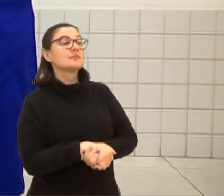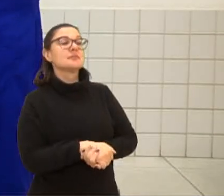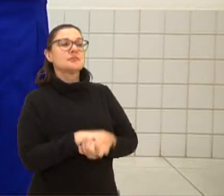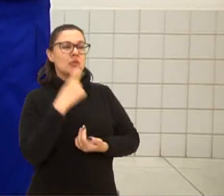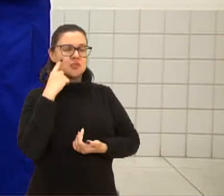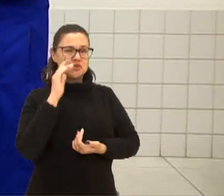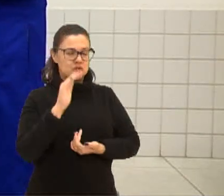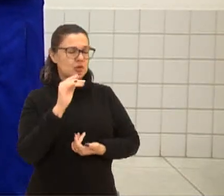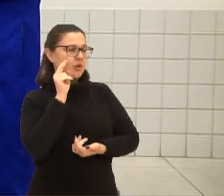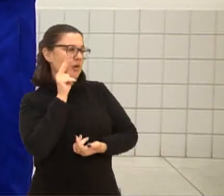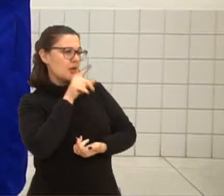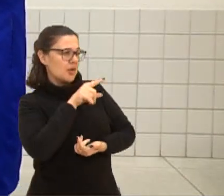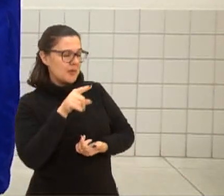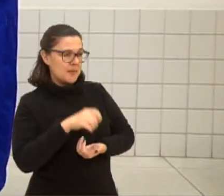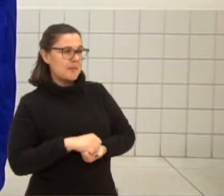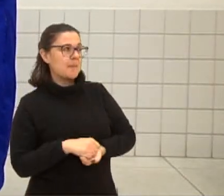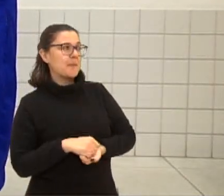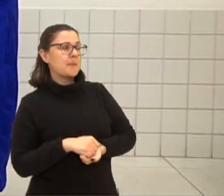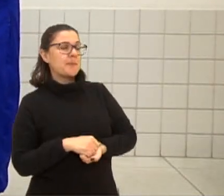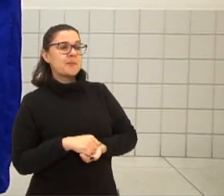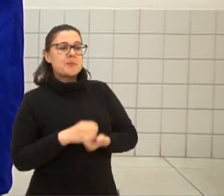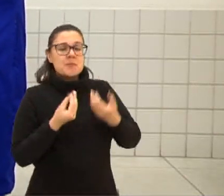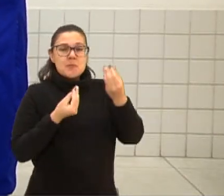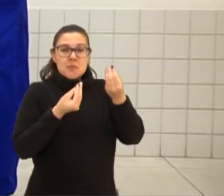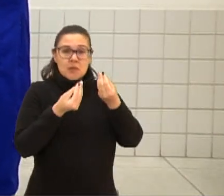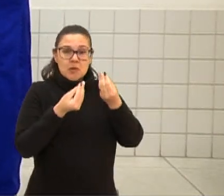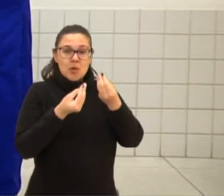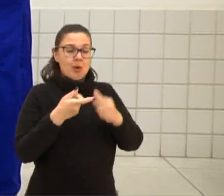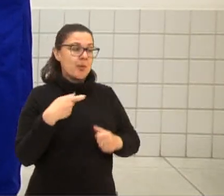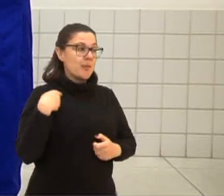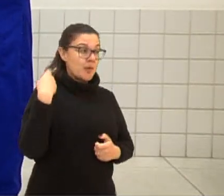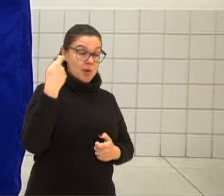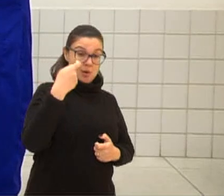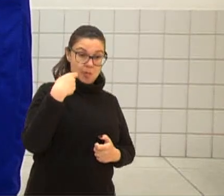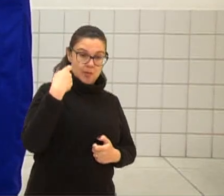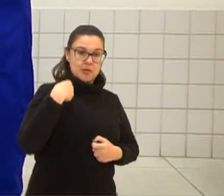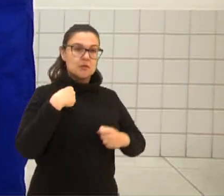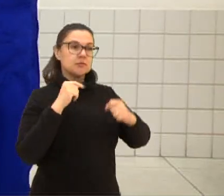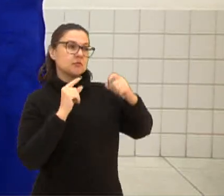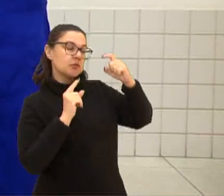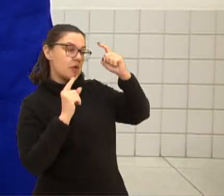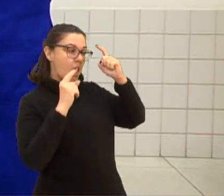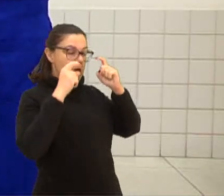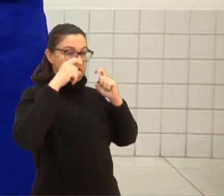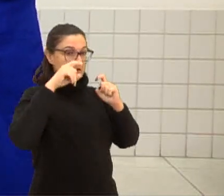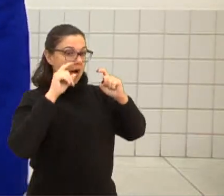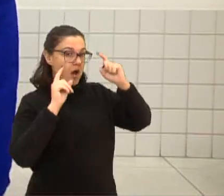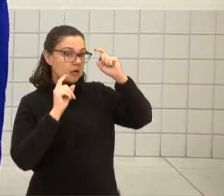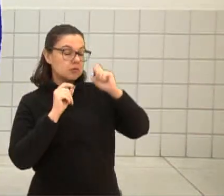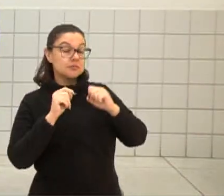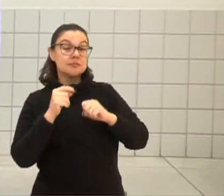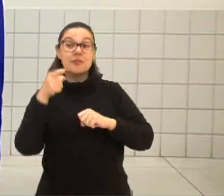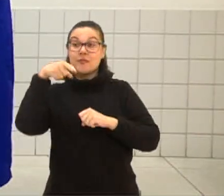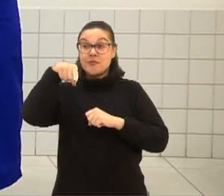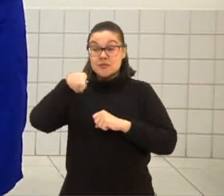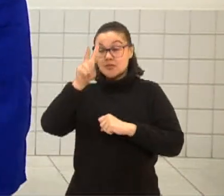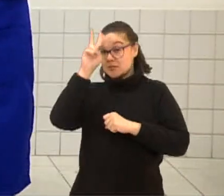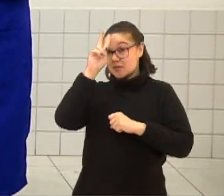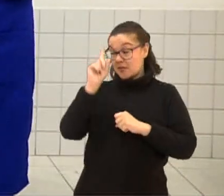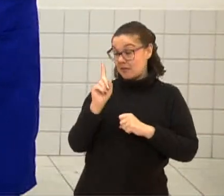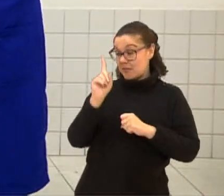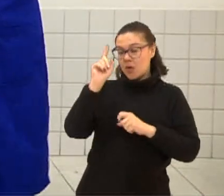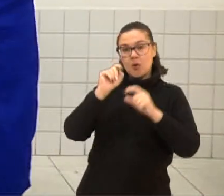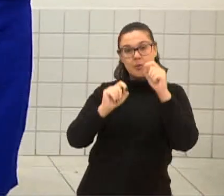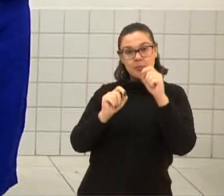É só lembrar de como que o ator ele tinha que gesticular ali. Exatamente. E lembrar que o ator,